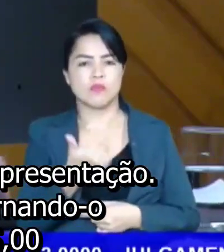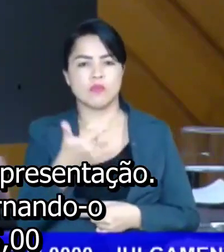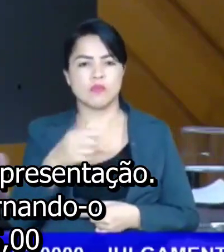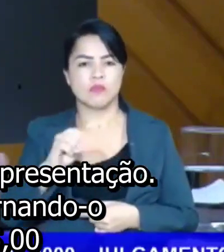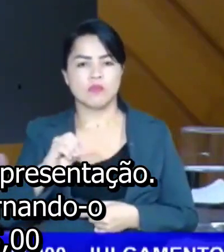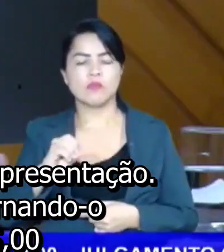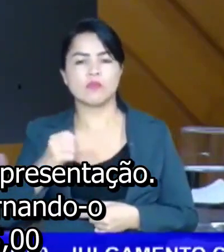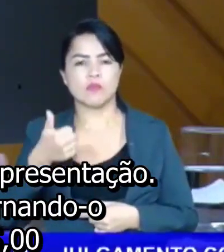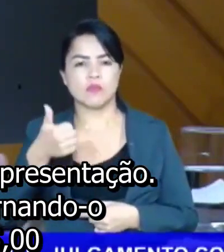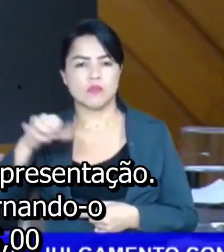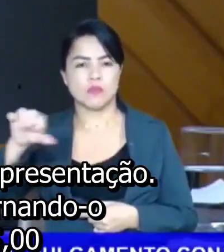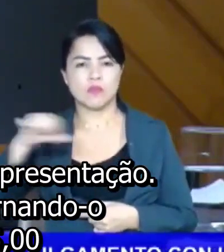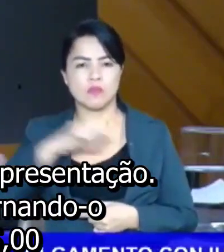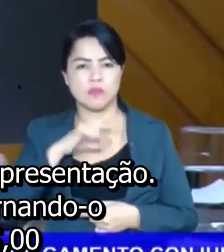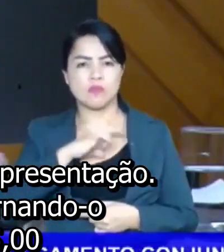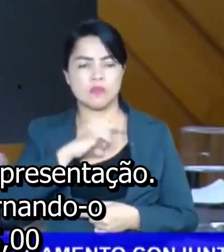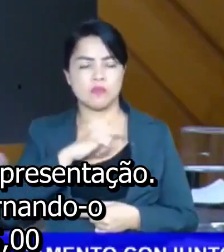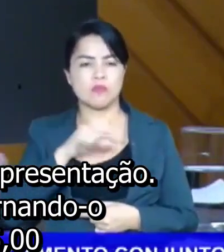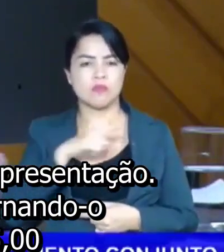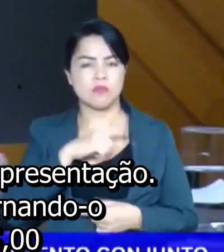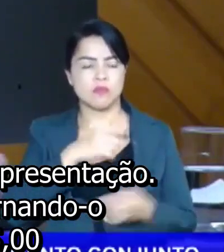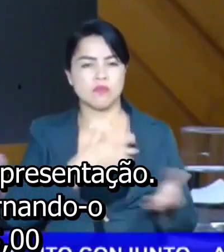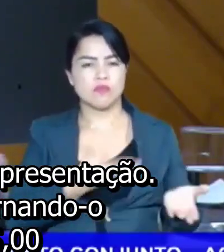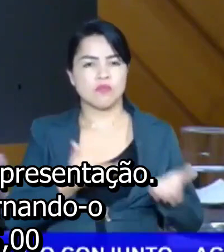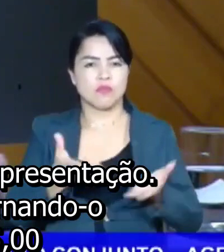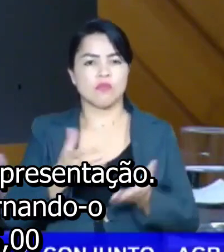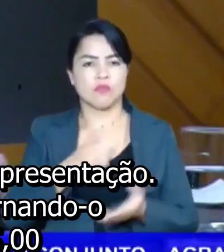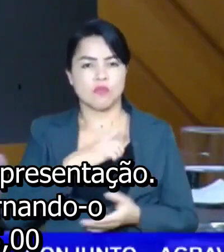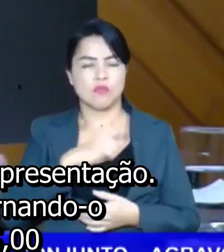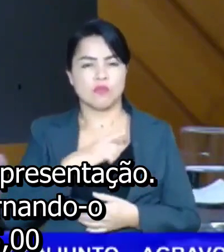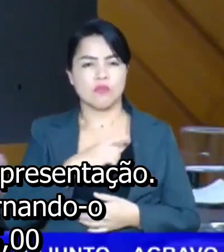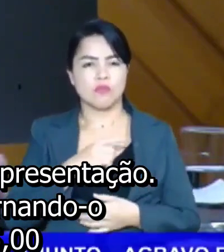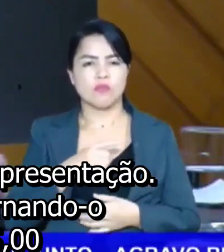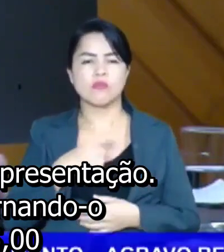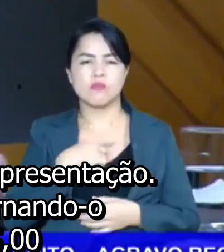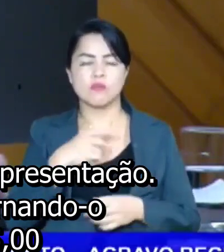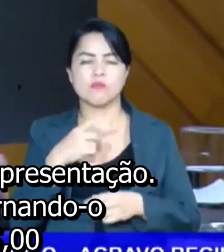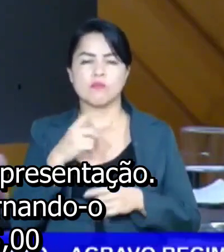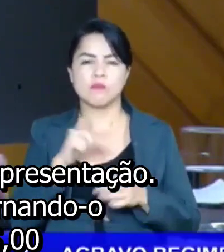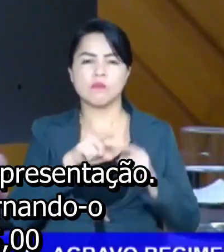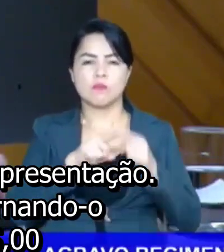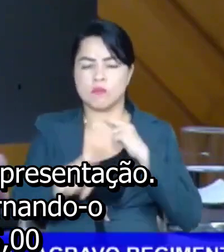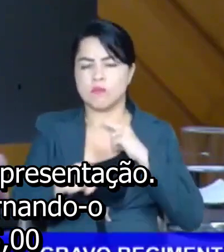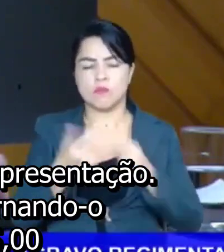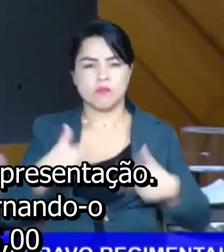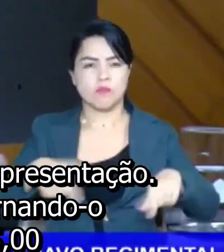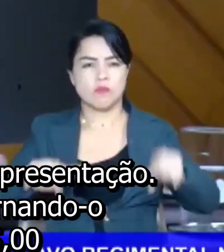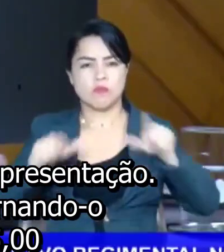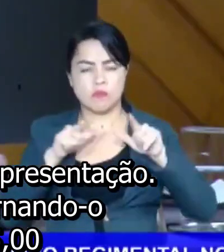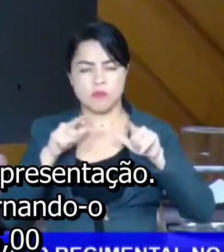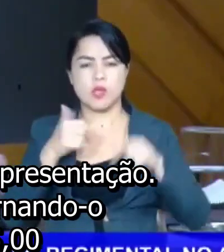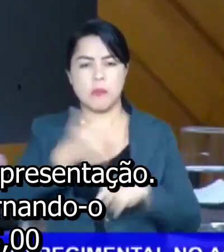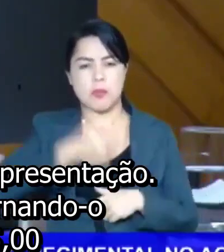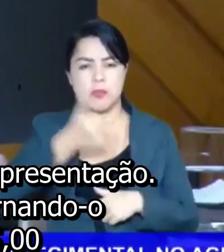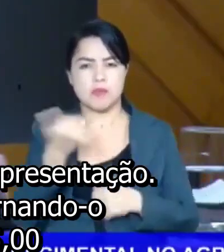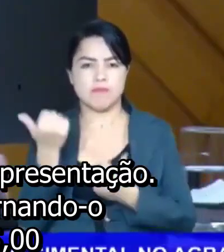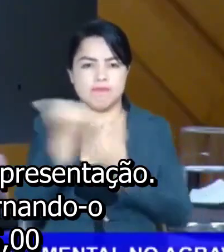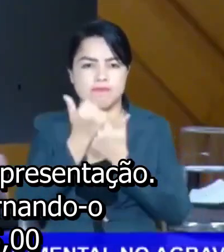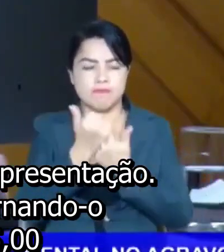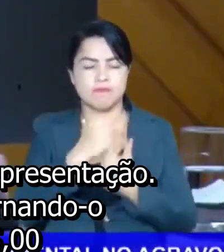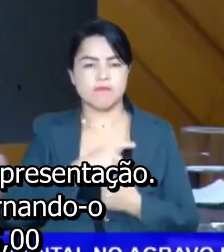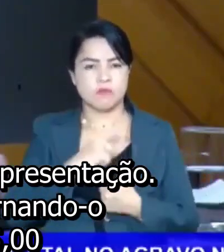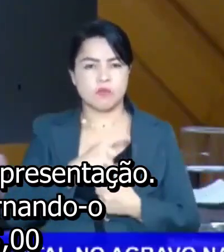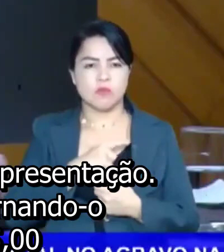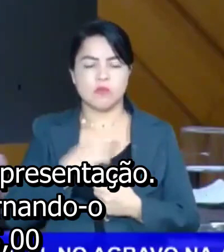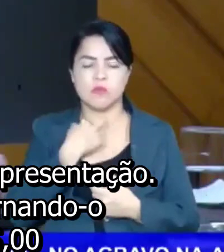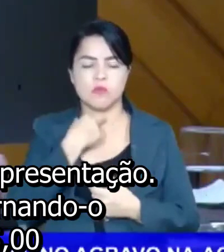6.712/2019 julgou procedente a representação, cassou o diploma de primeiro suplente do autor, tornando-o inelegível, e